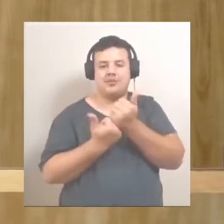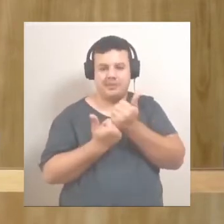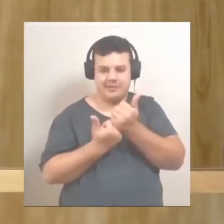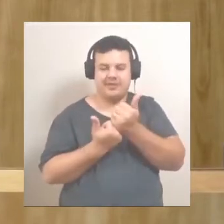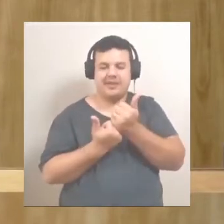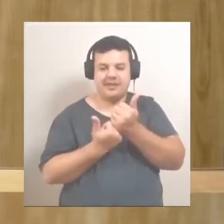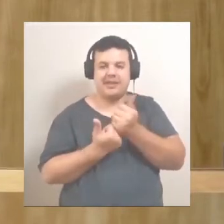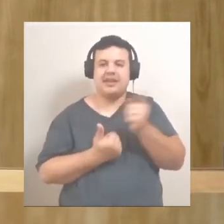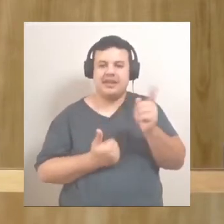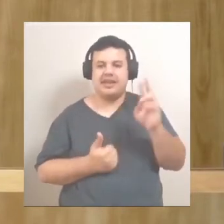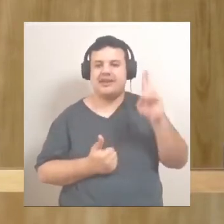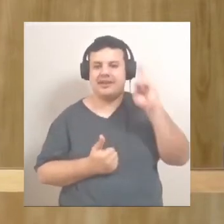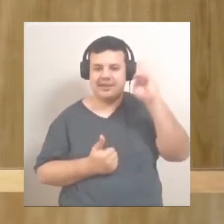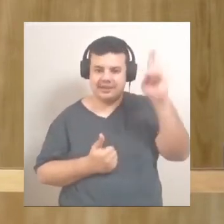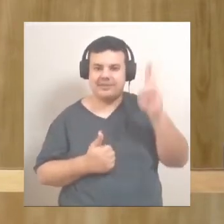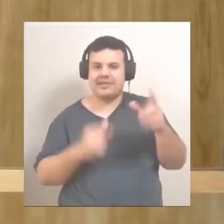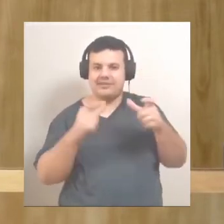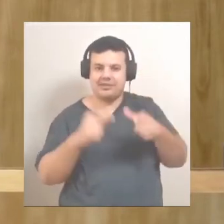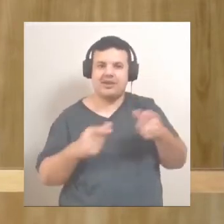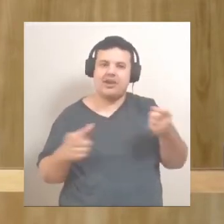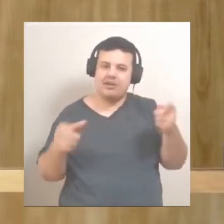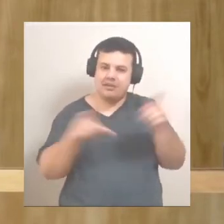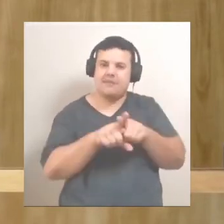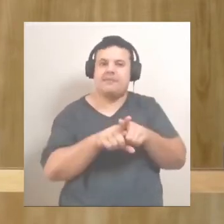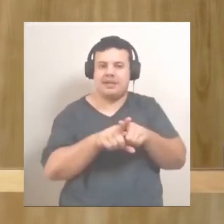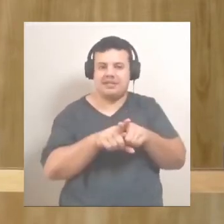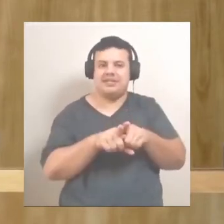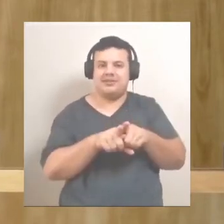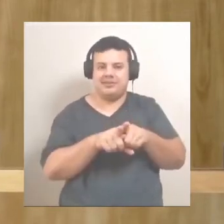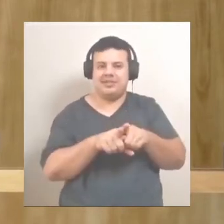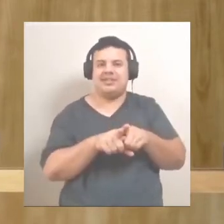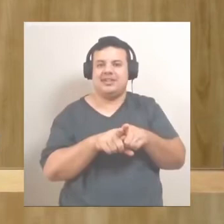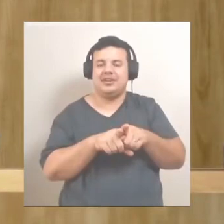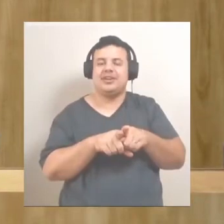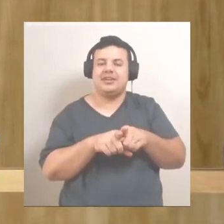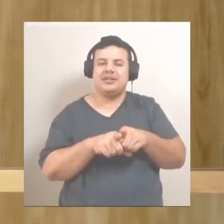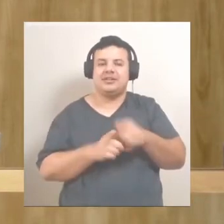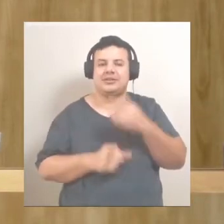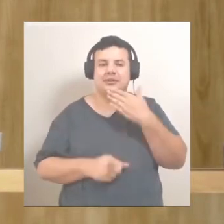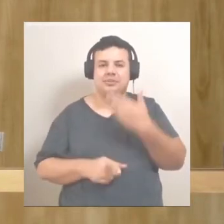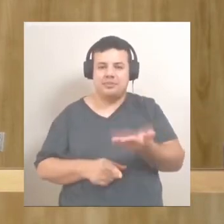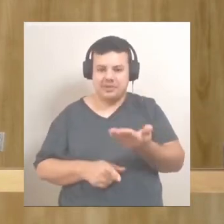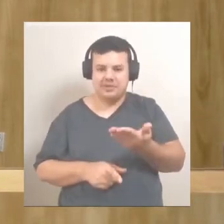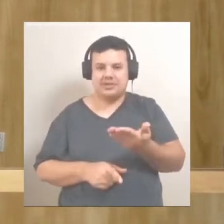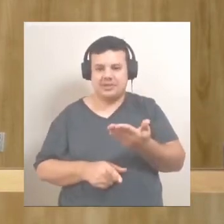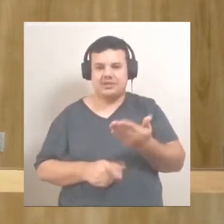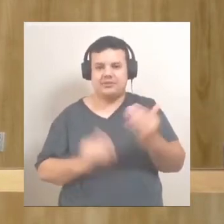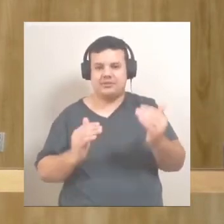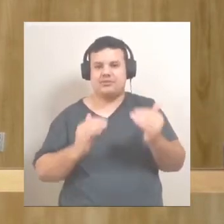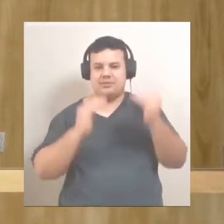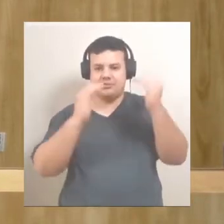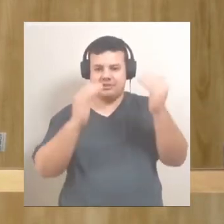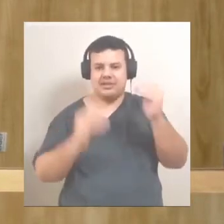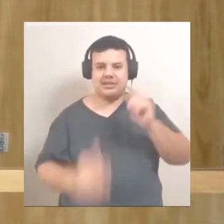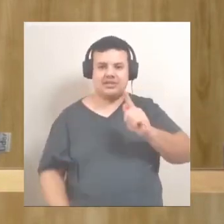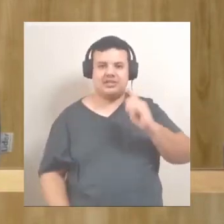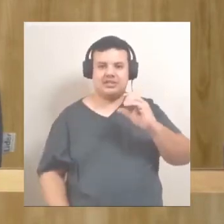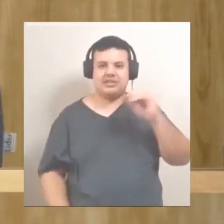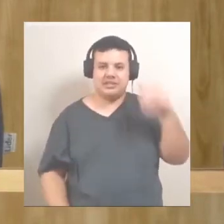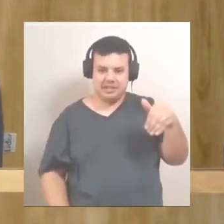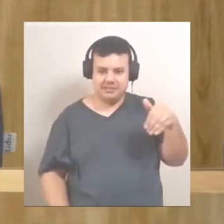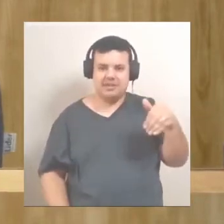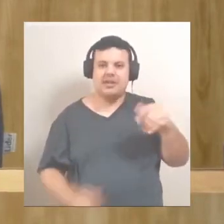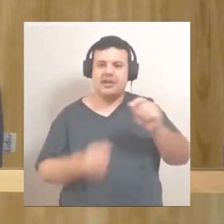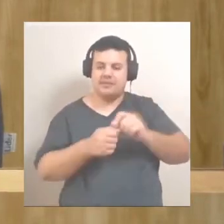nosso comandante local e grande parceiro. Então, pedir licença ao nosso comandante maior aí da GCM para